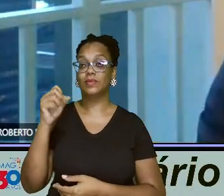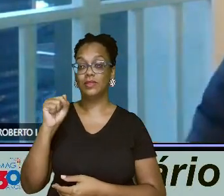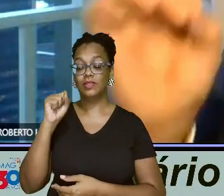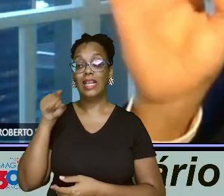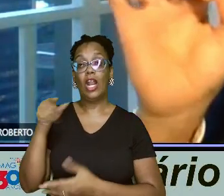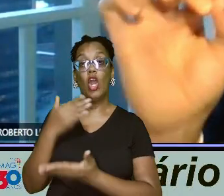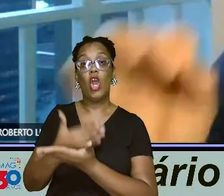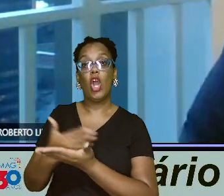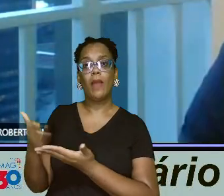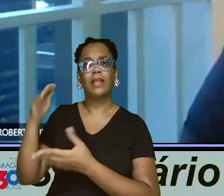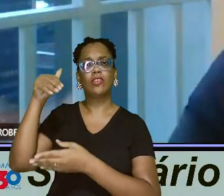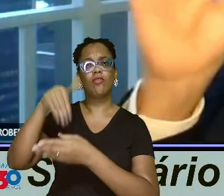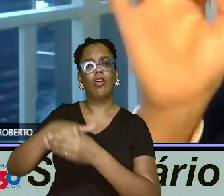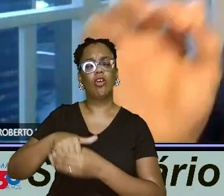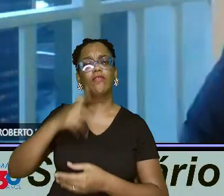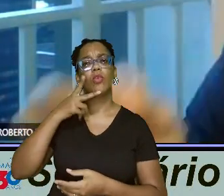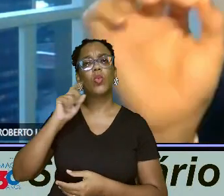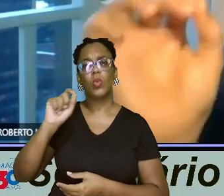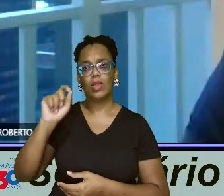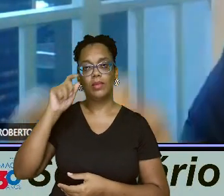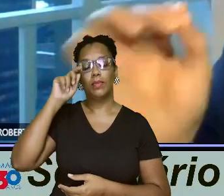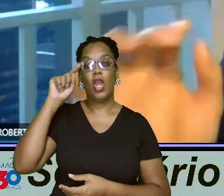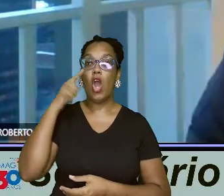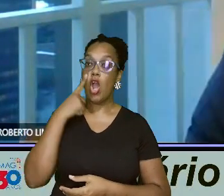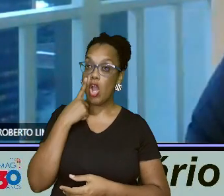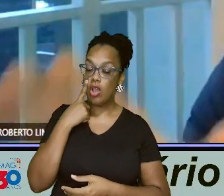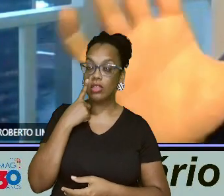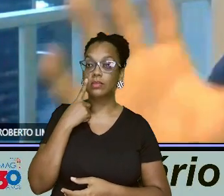dizendo: olha, existem